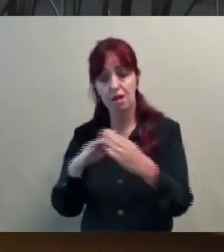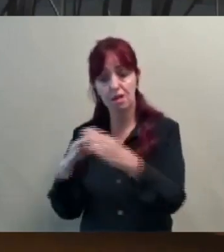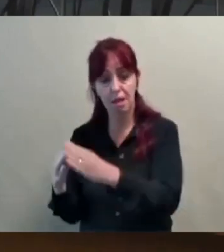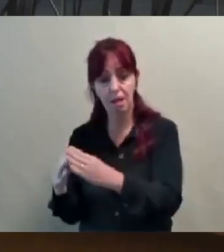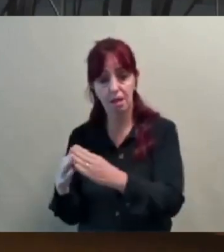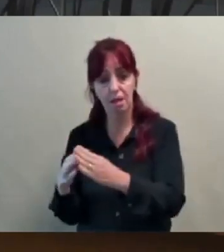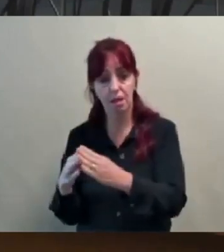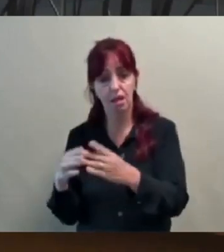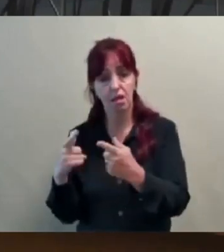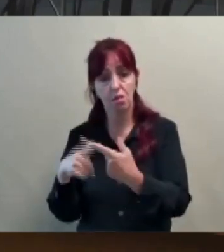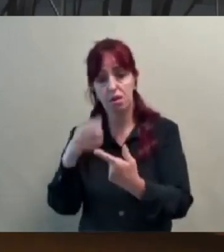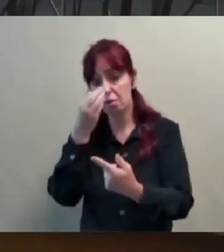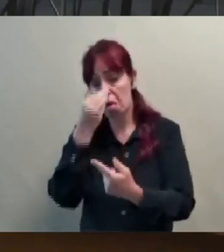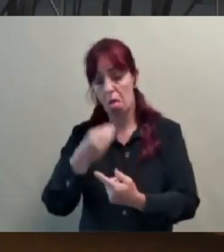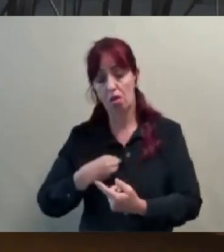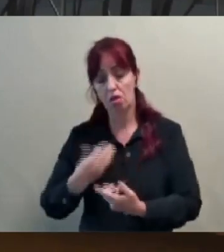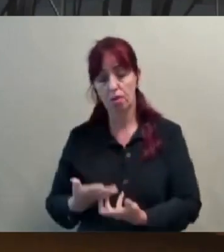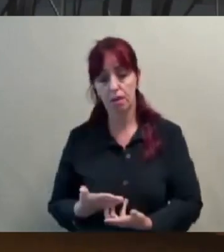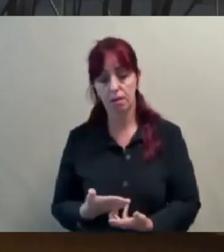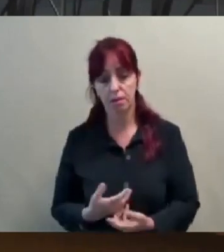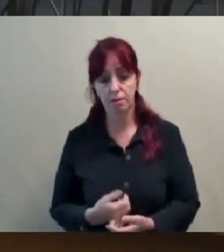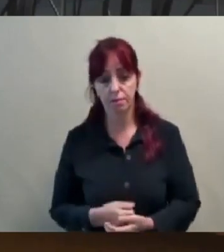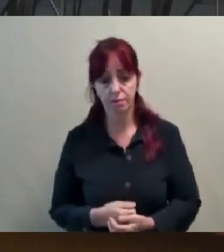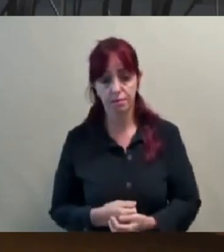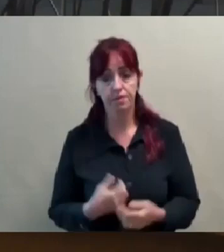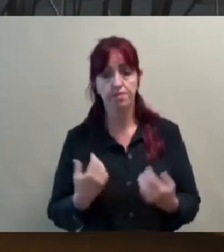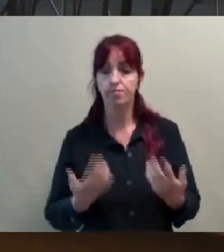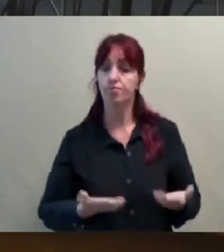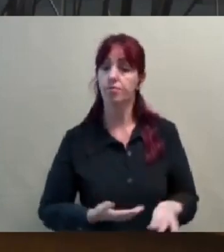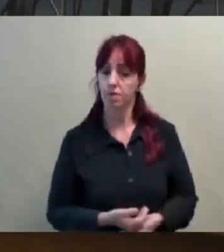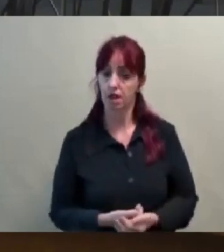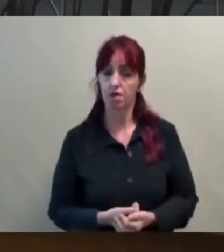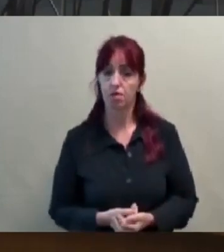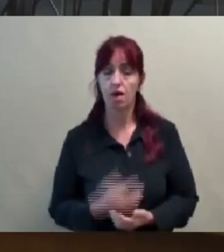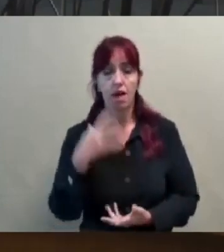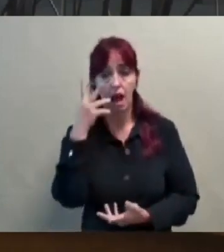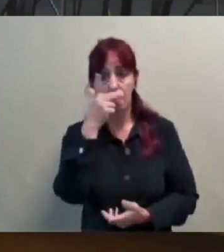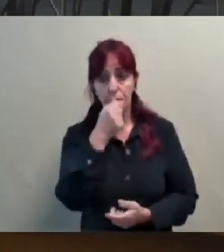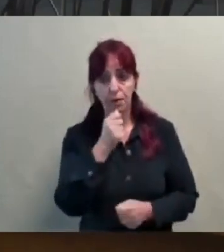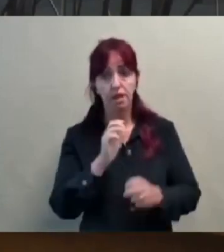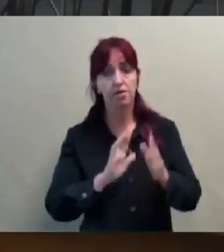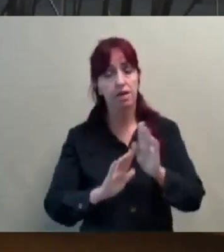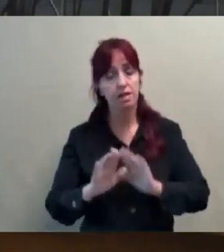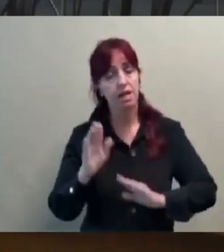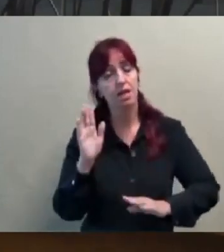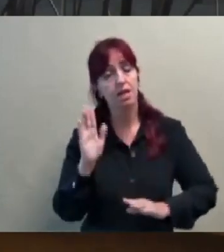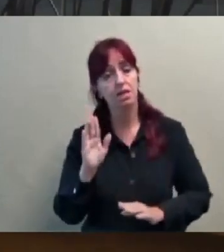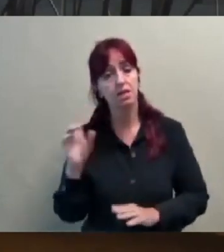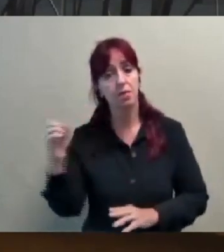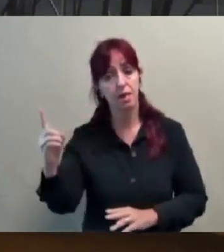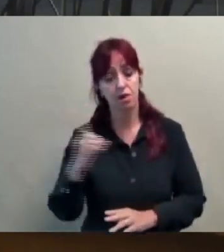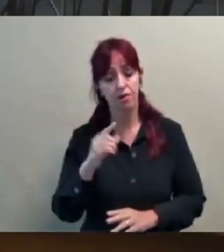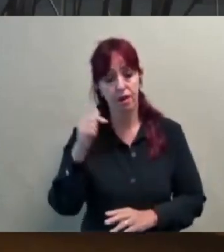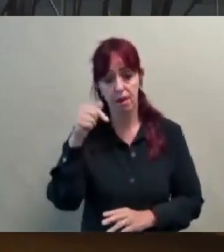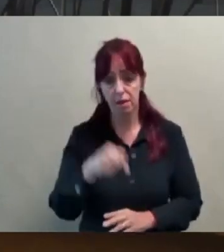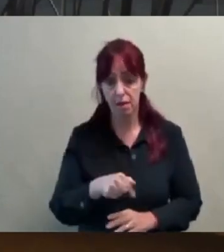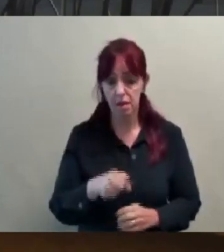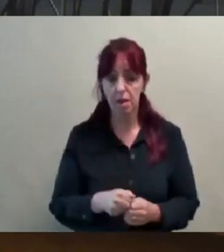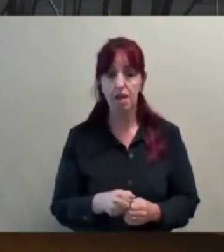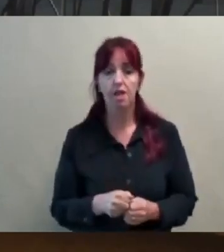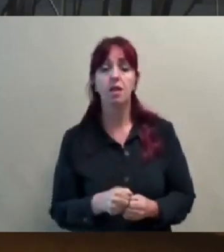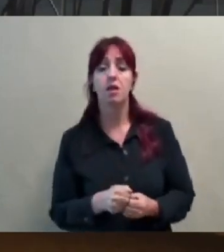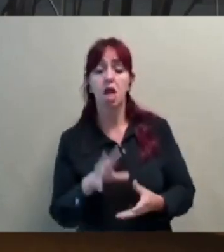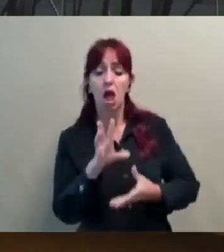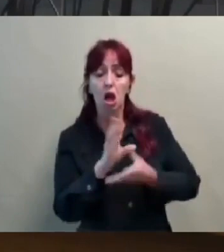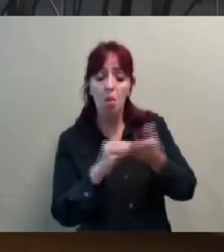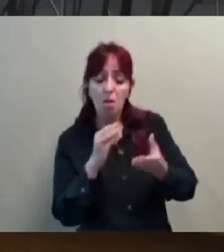desfazer do meu trabalho. Então, é muito bonito quando alguém vem aqui e rebate a fala do outro irmão.